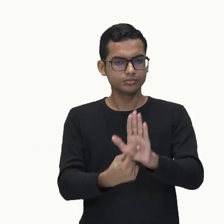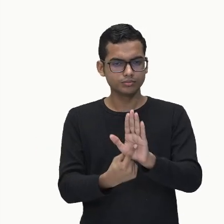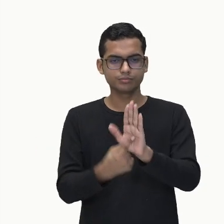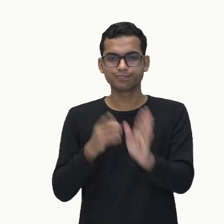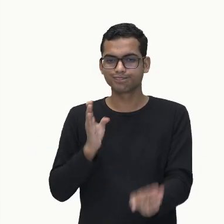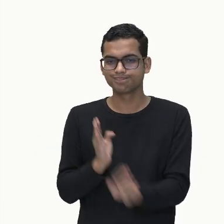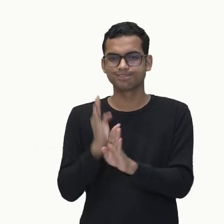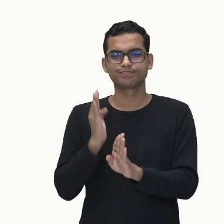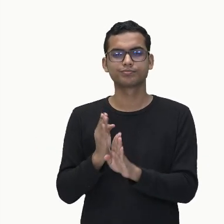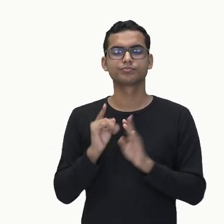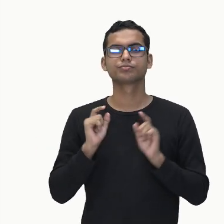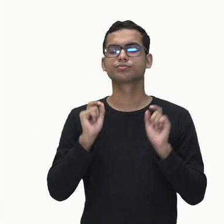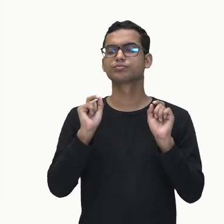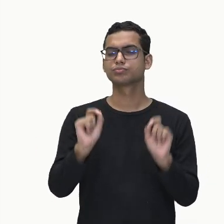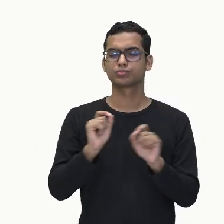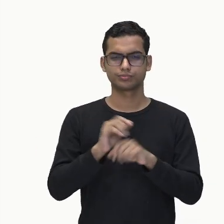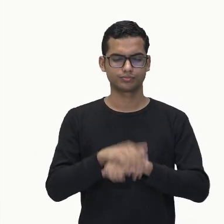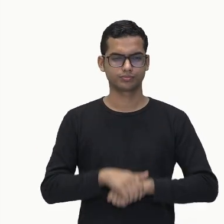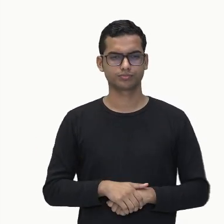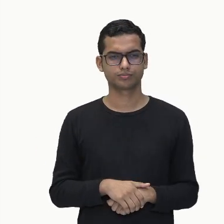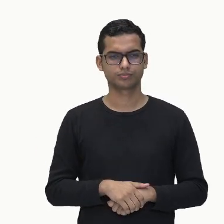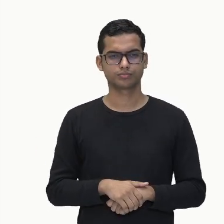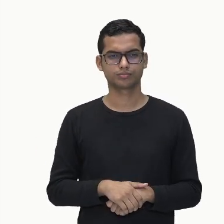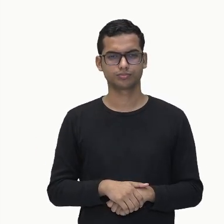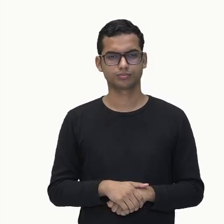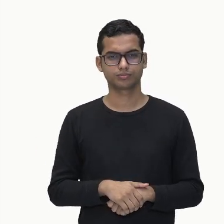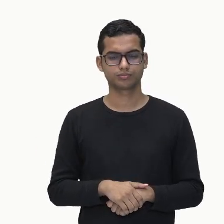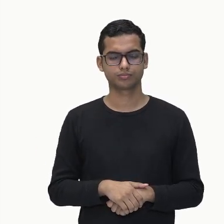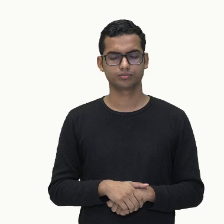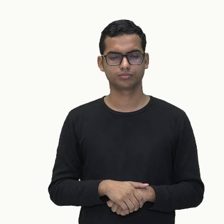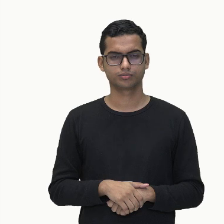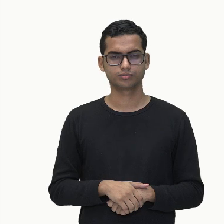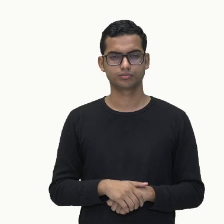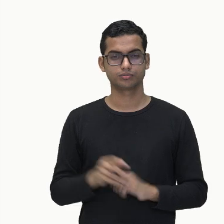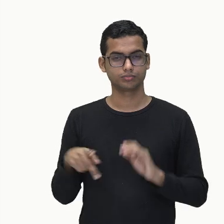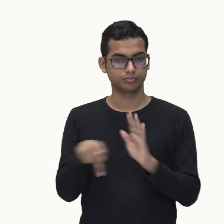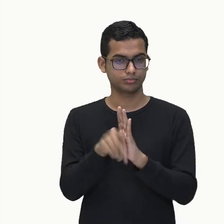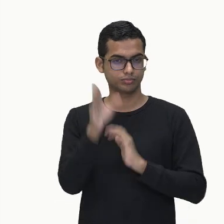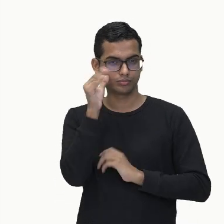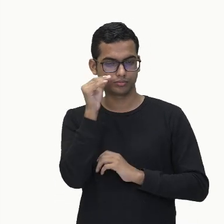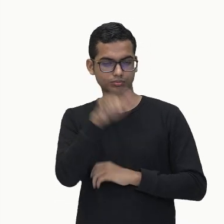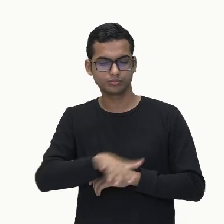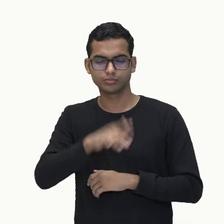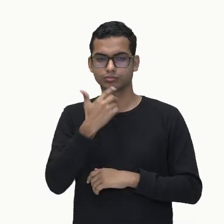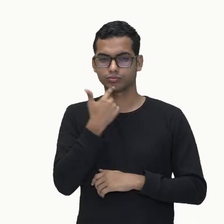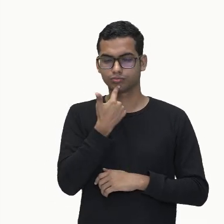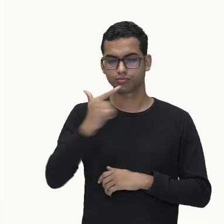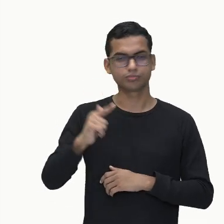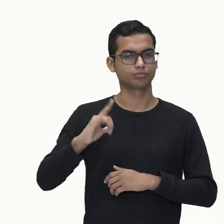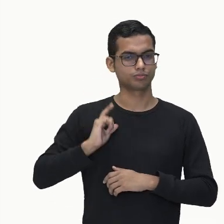desendo sipre curiosid parte Lola